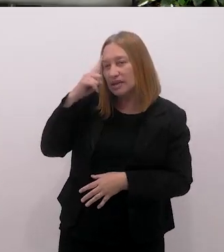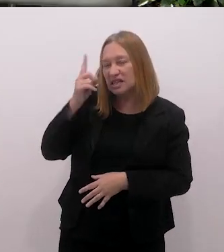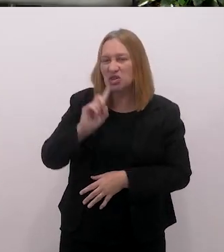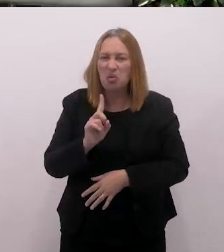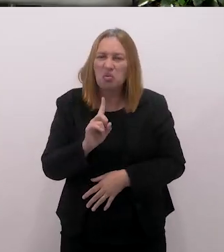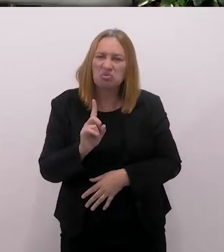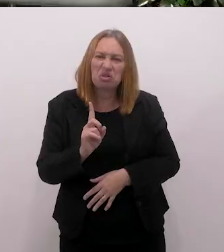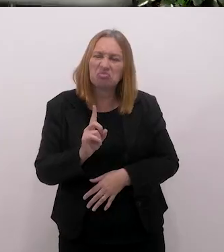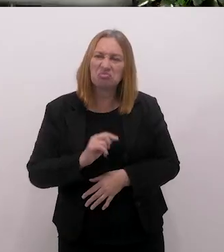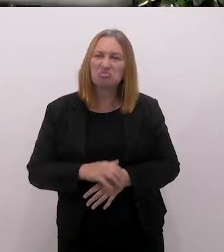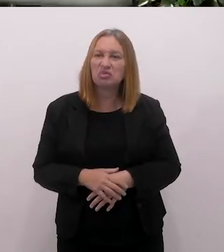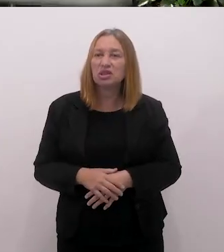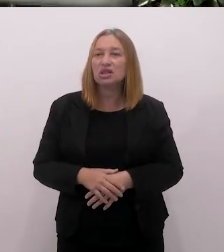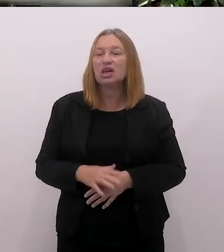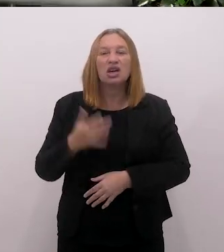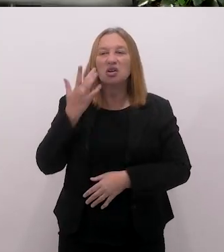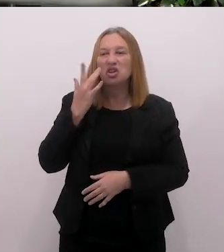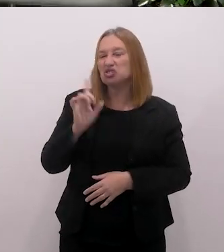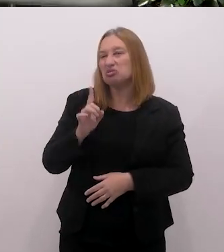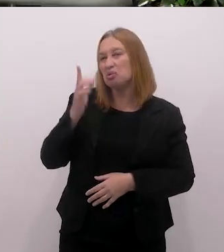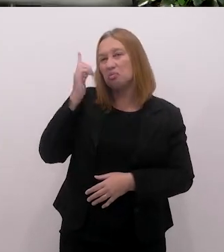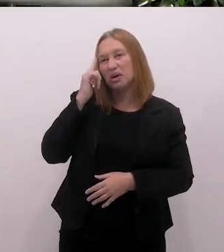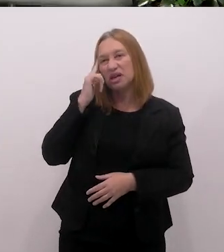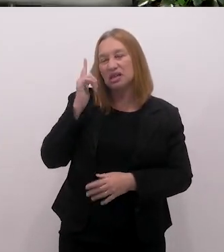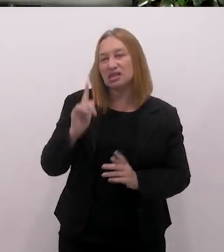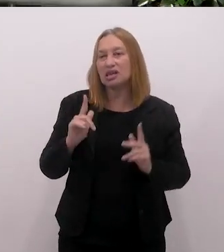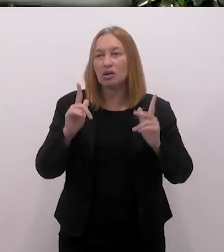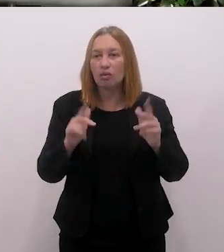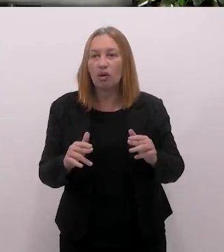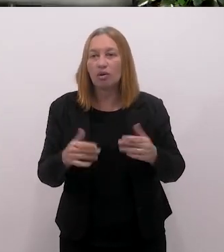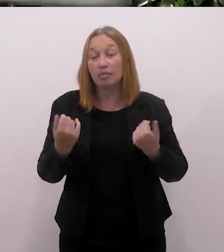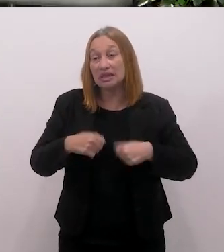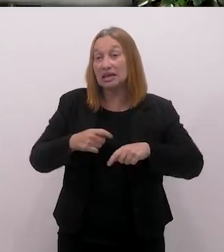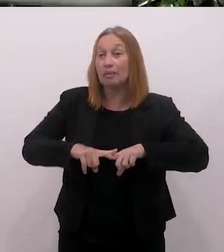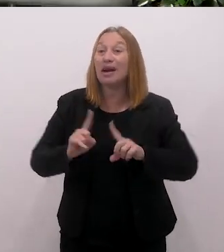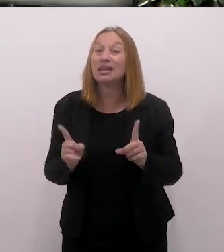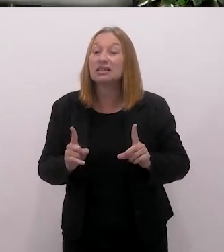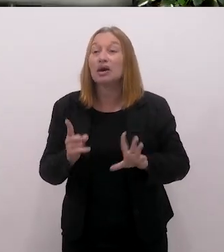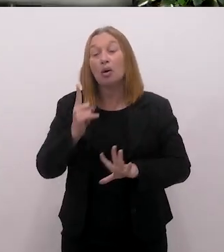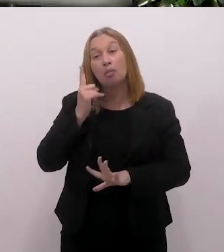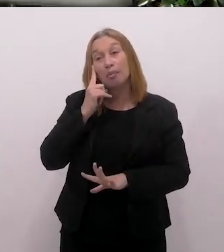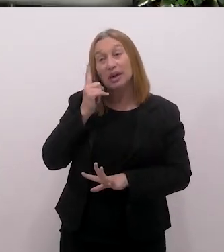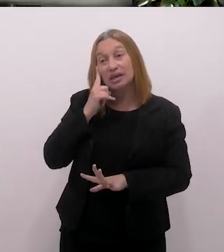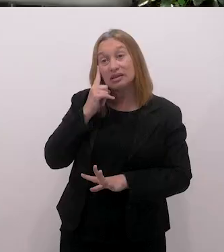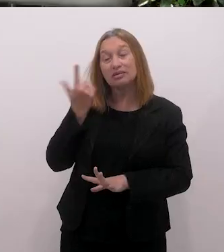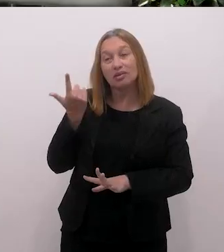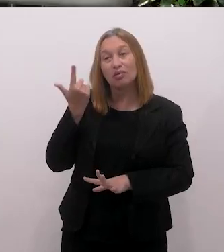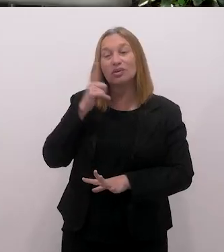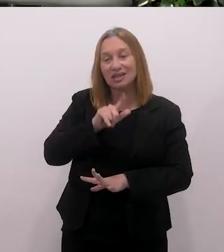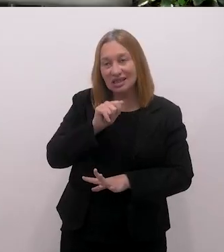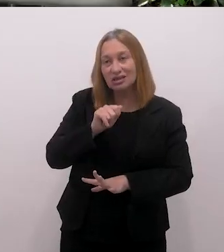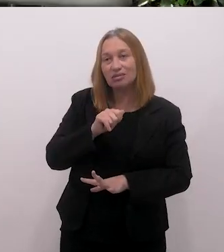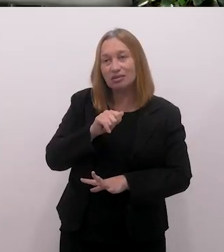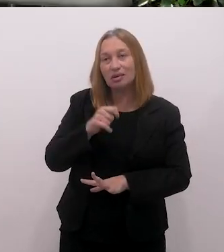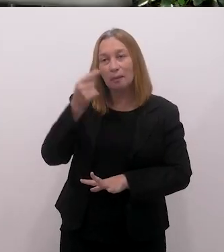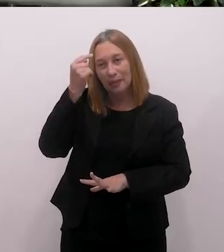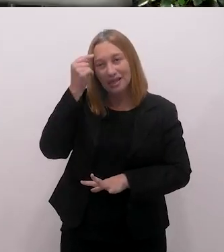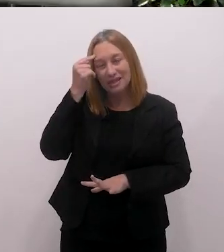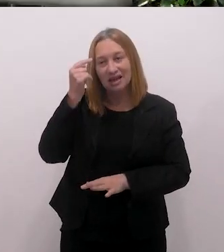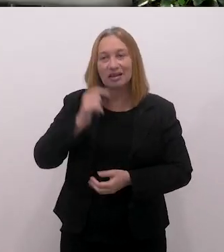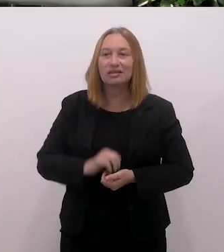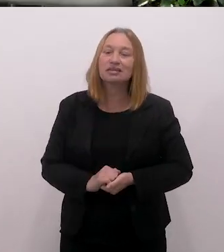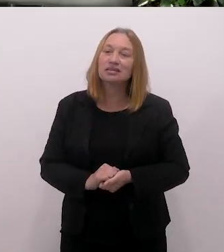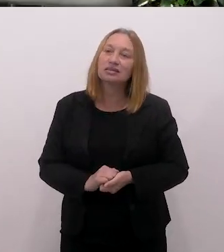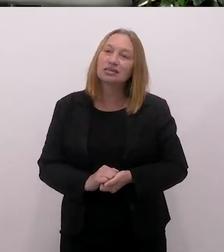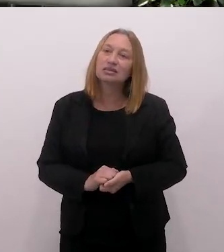você fica pensando nisso, ou você... Não, eu acho que eu não penso tanto quanto eu deveria, mas eu penso que eu consigo